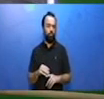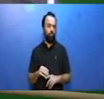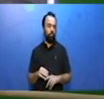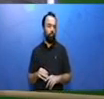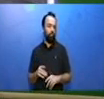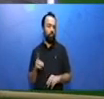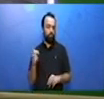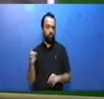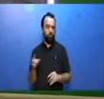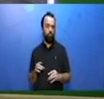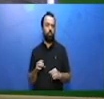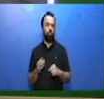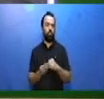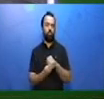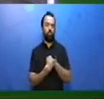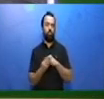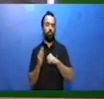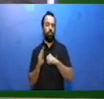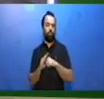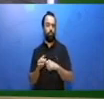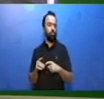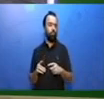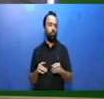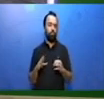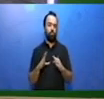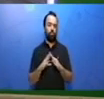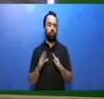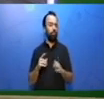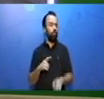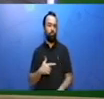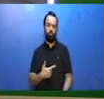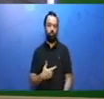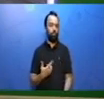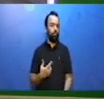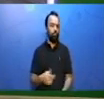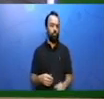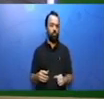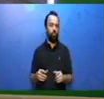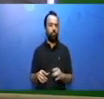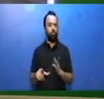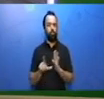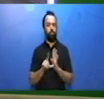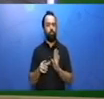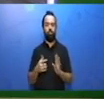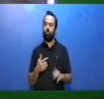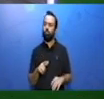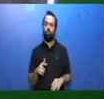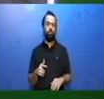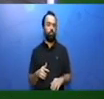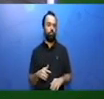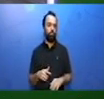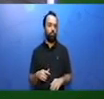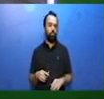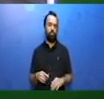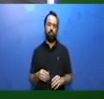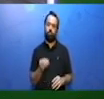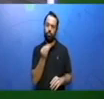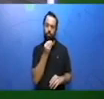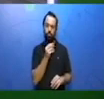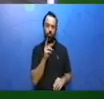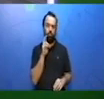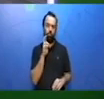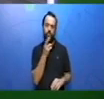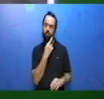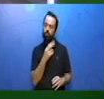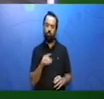Aqui no bairro onde eu trabalho não há residências, lojas, shoppings, hospitais ou restaurantes.